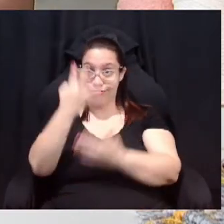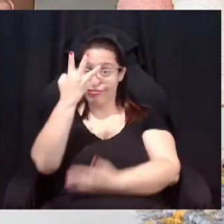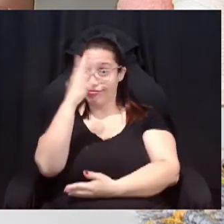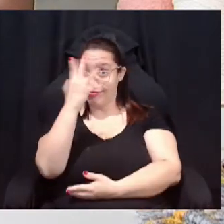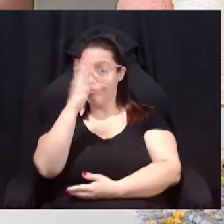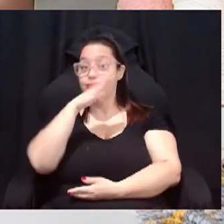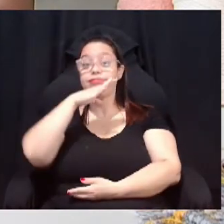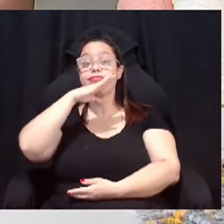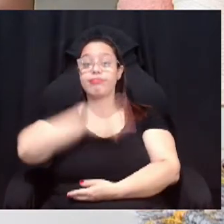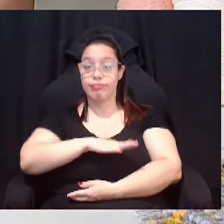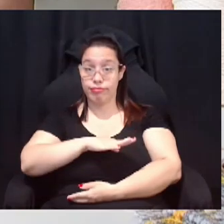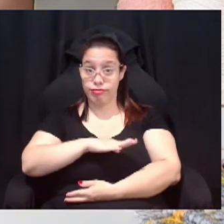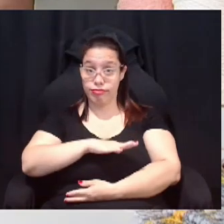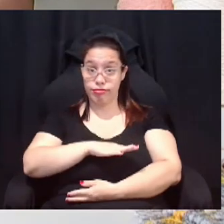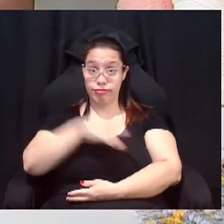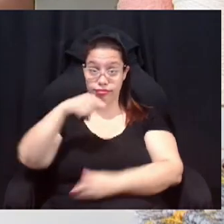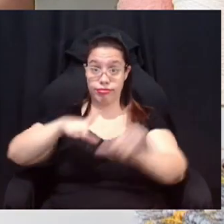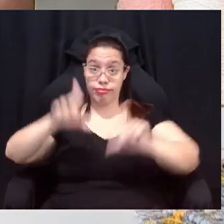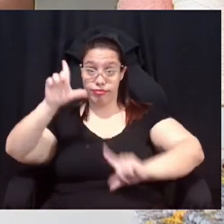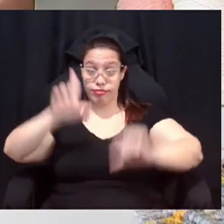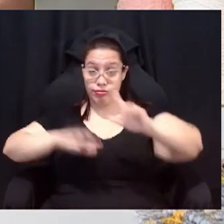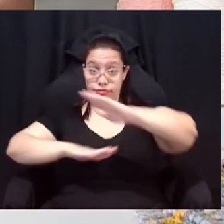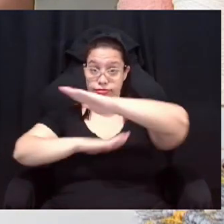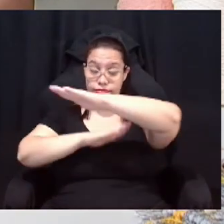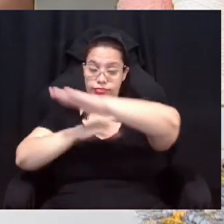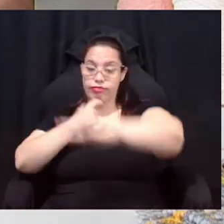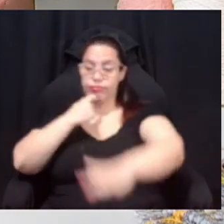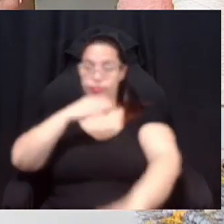tarde, aqui na TV Câmara Campinas, tem